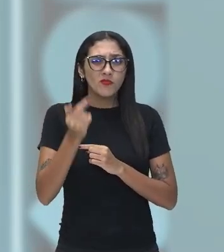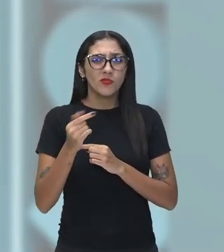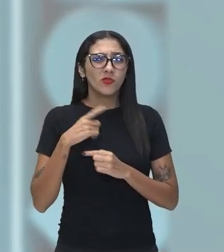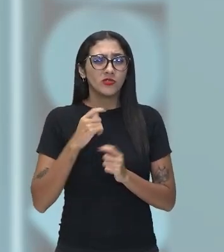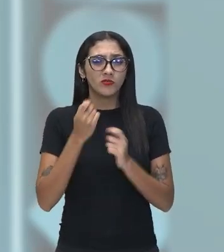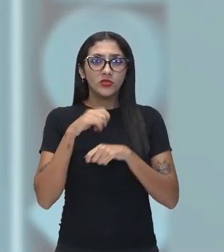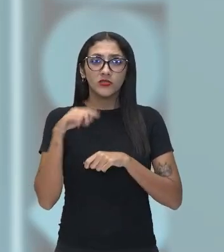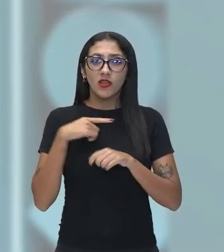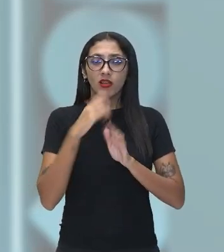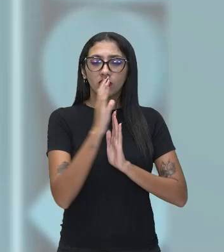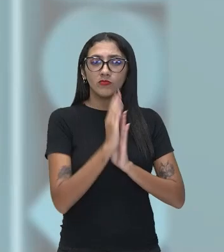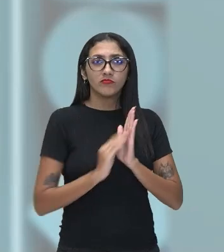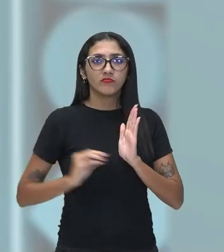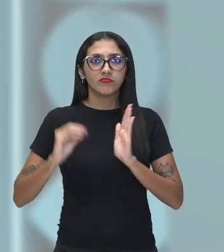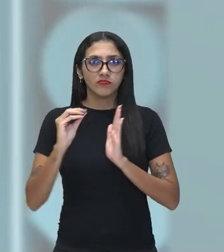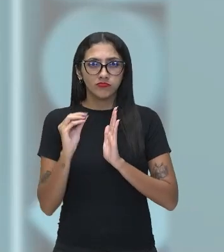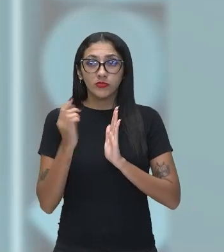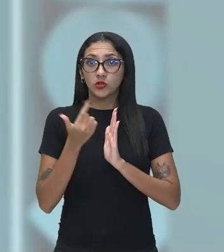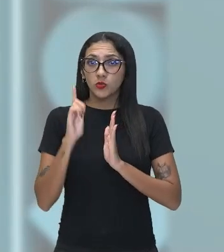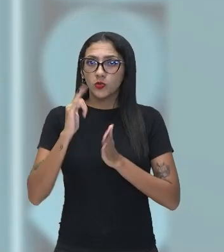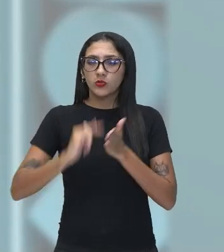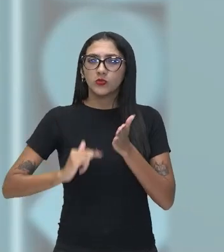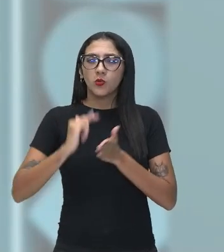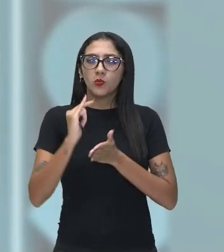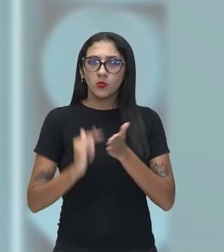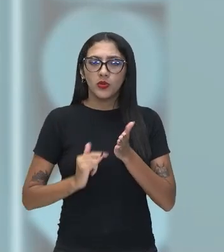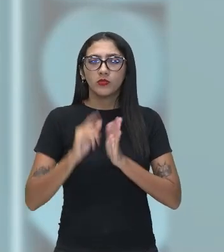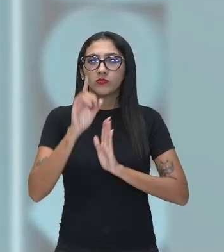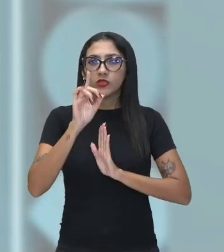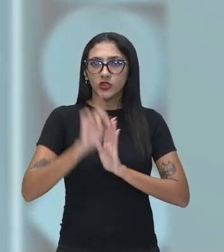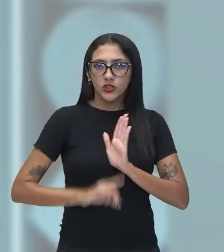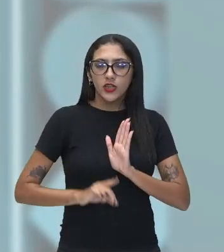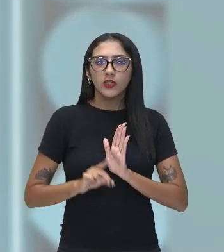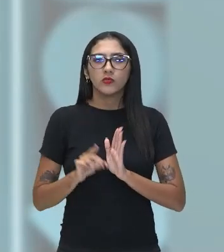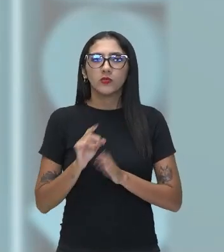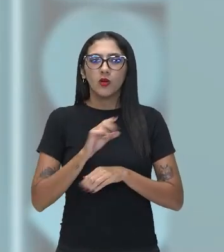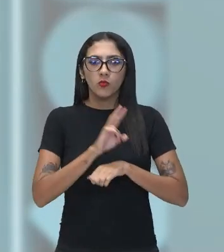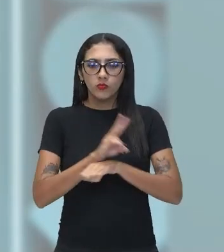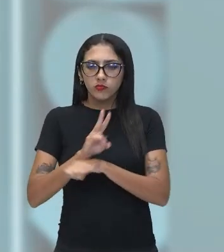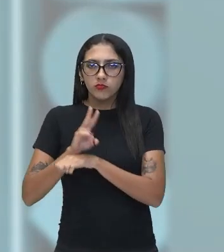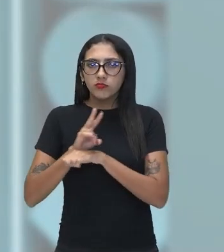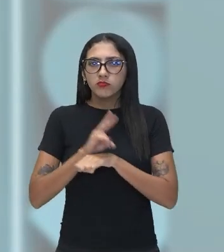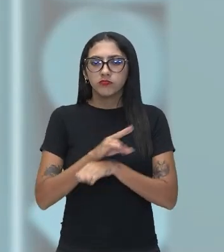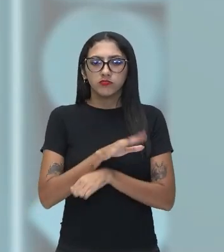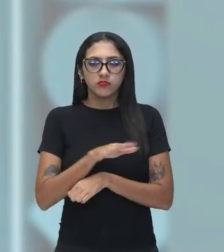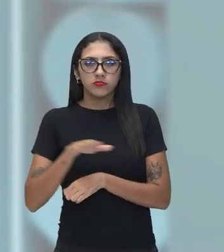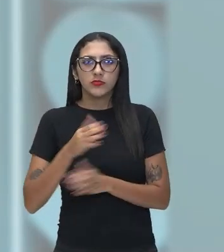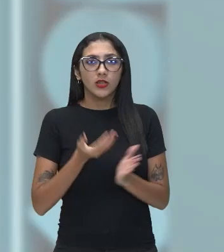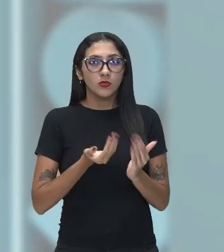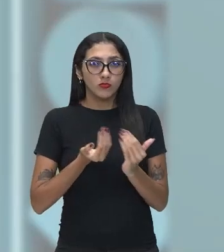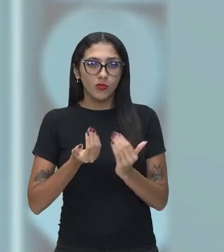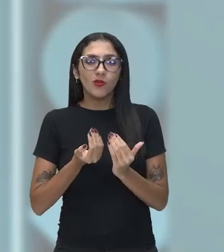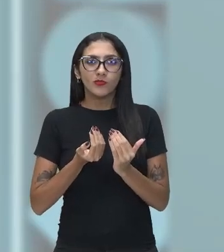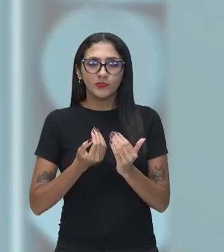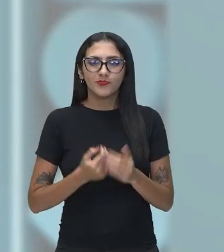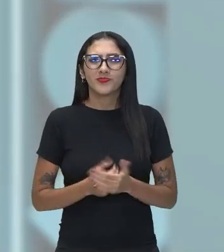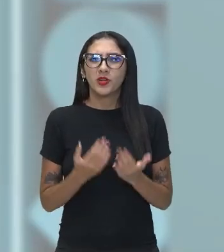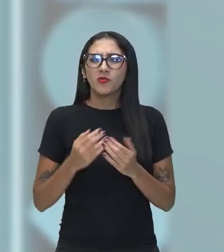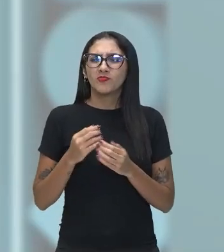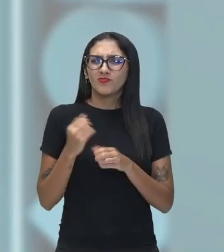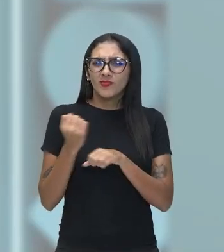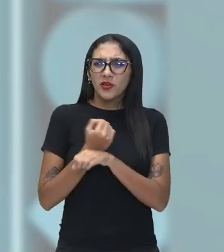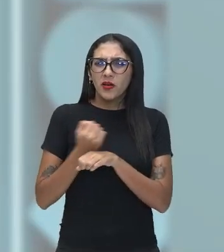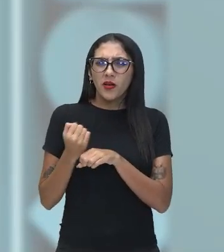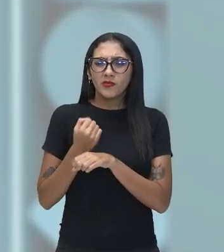Declaração Universal da ONU de Direito e Proteção à Criança e ao Adolescente, perceba que depois